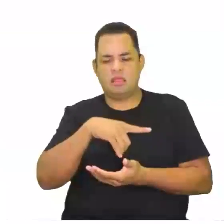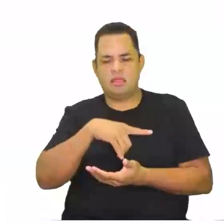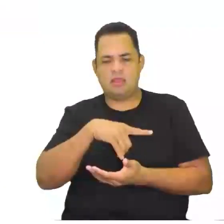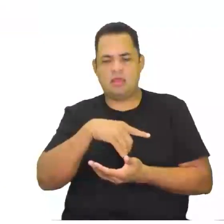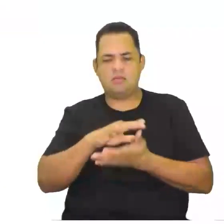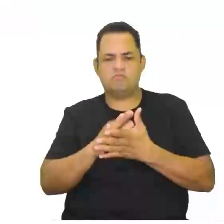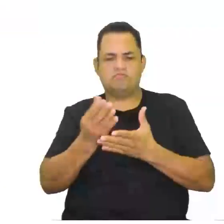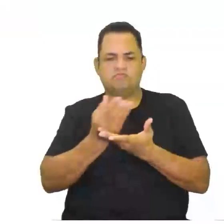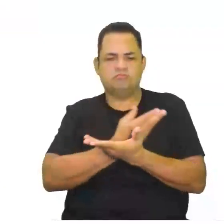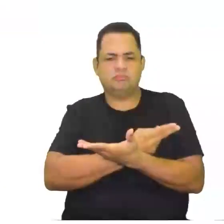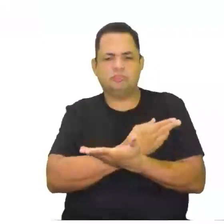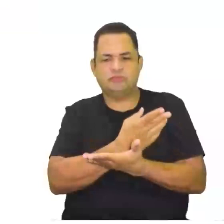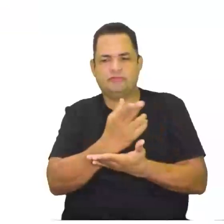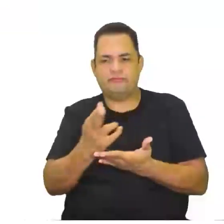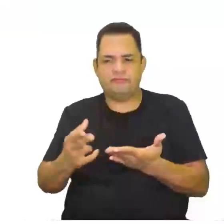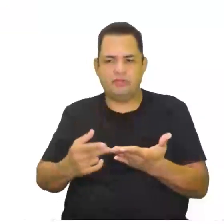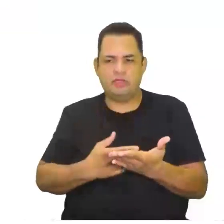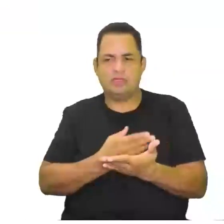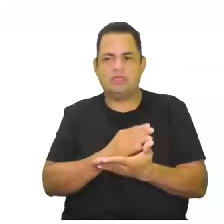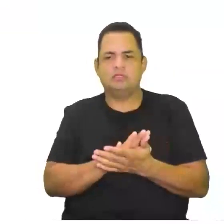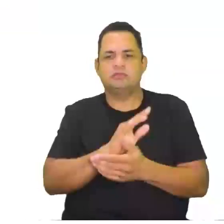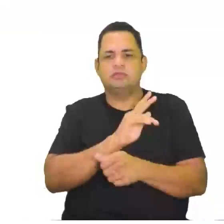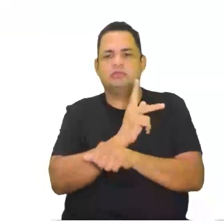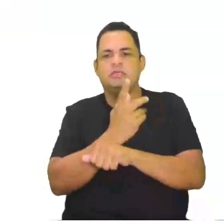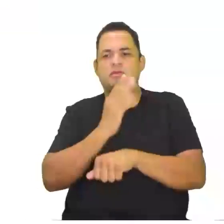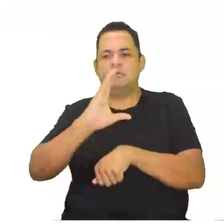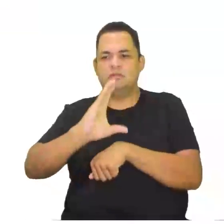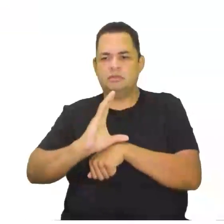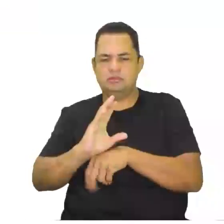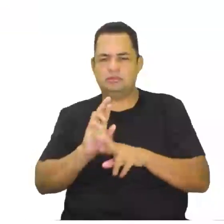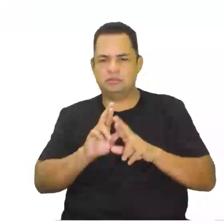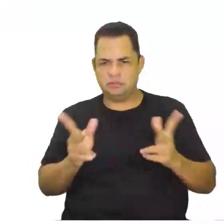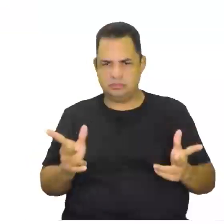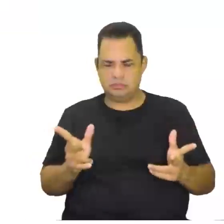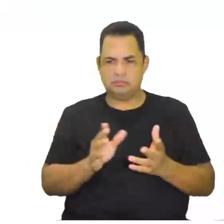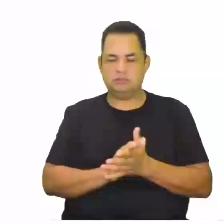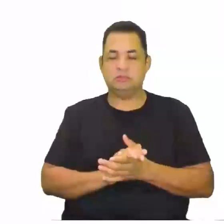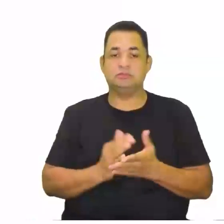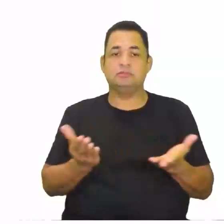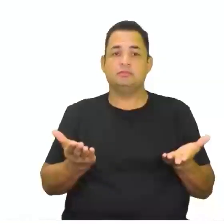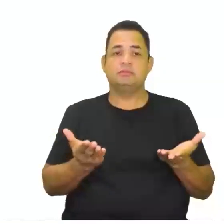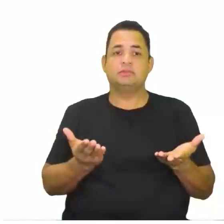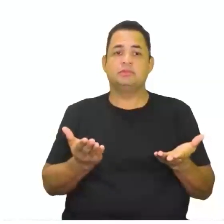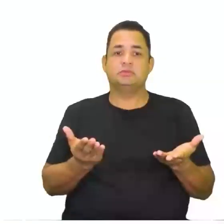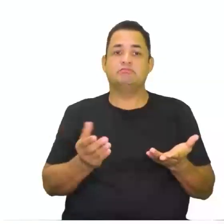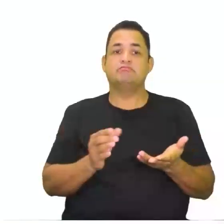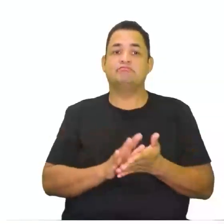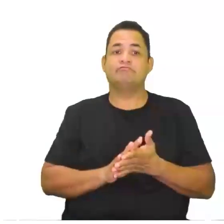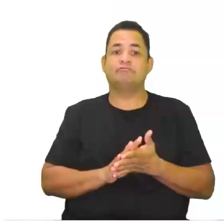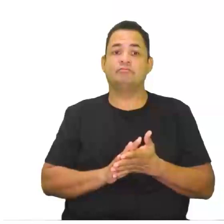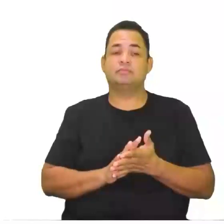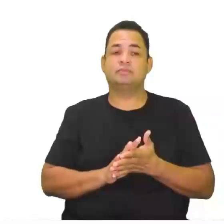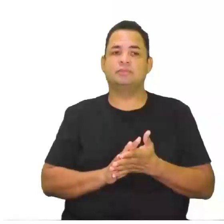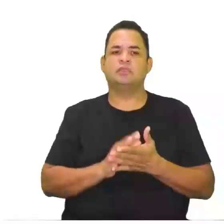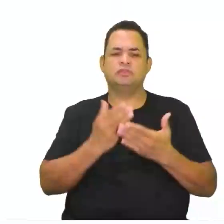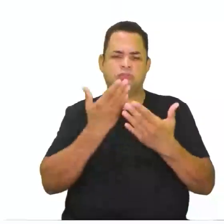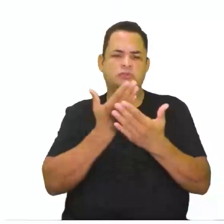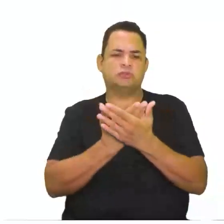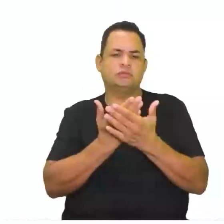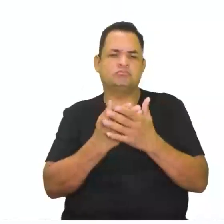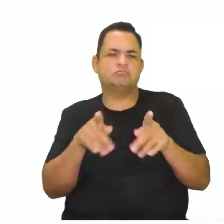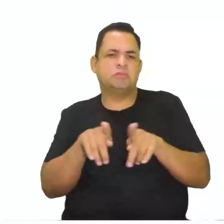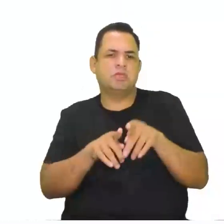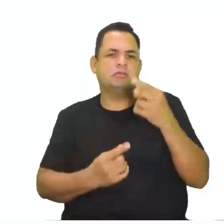constituída por muitos hidrocarbonetos diferentes. Tanto que nós vimos aqui